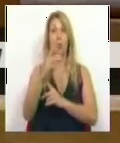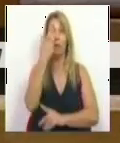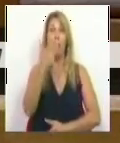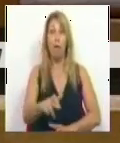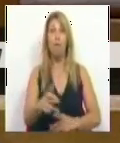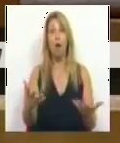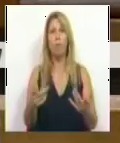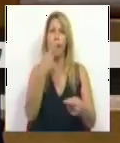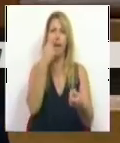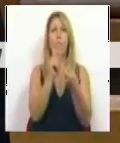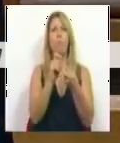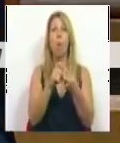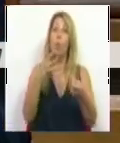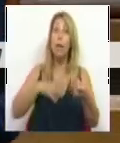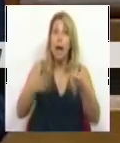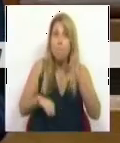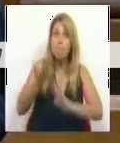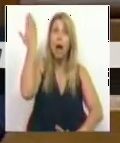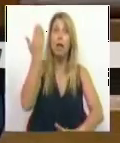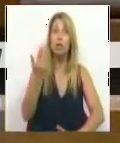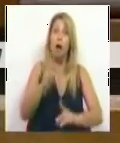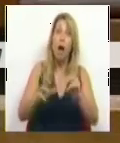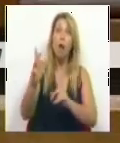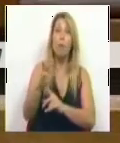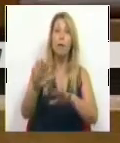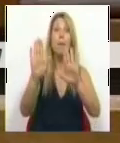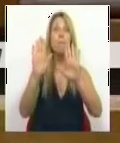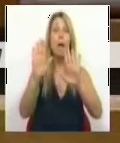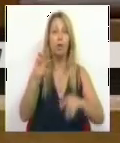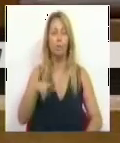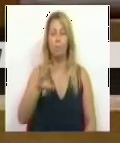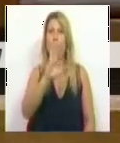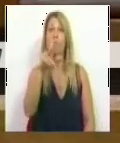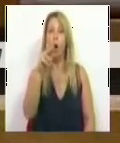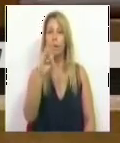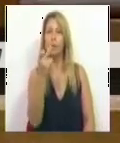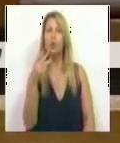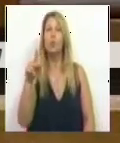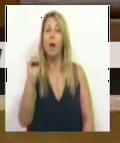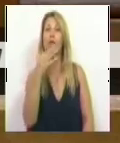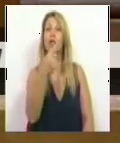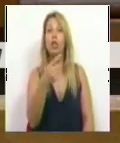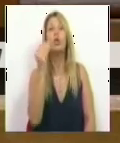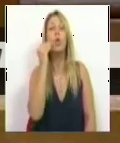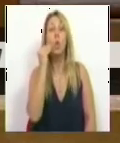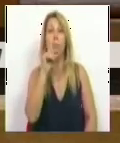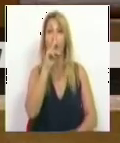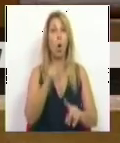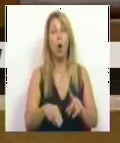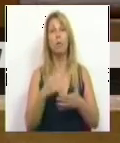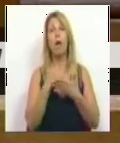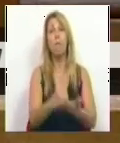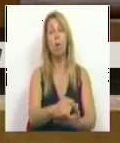quer aumentar mais pensões. Mas Mota Soares diz como? Cortando nos apoios à